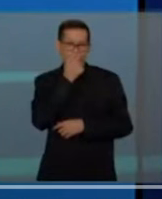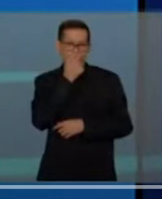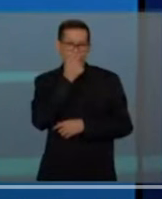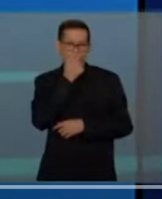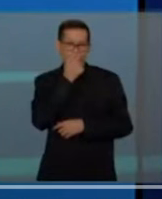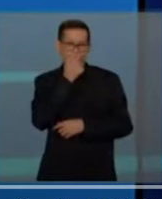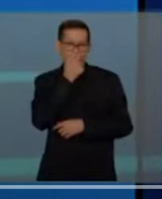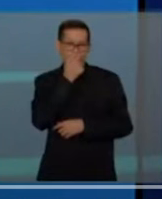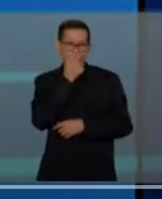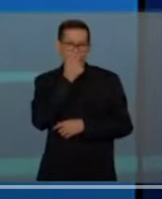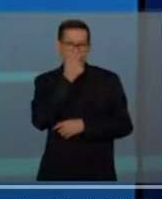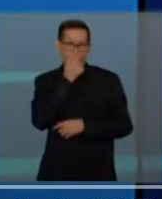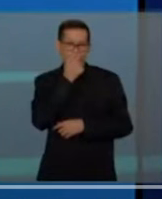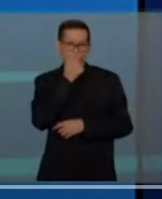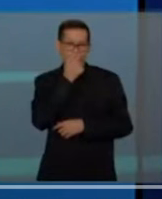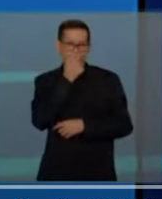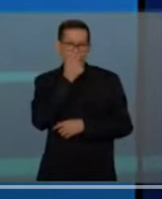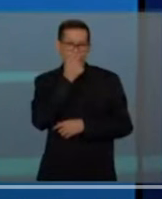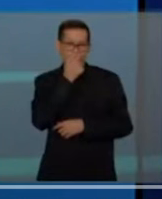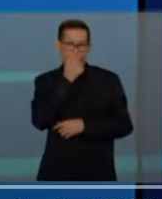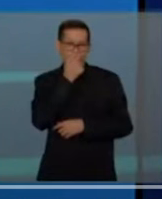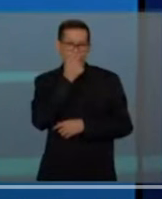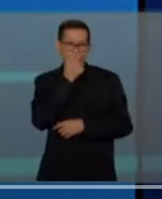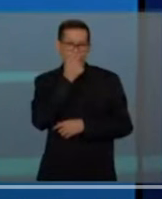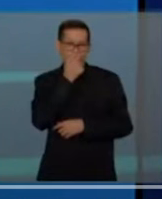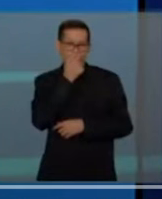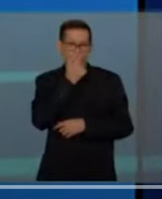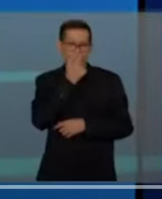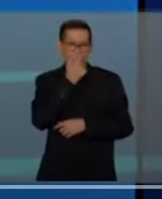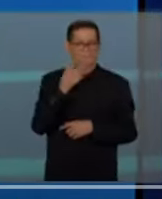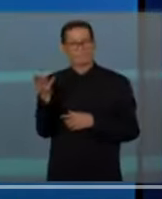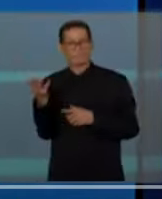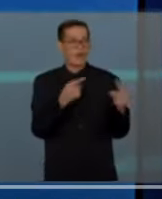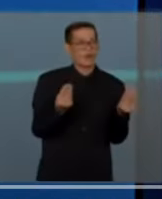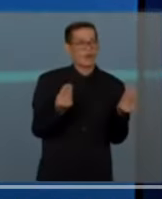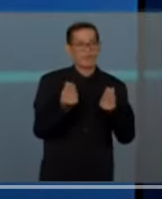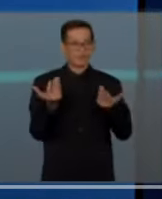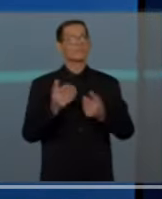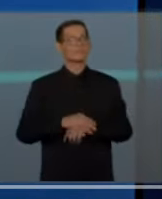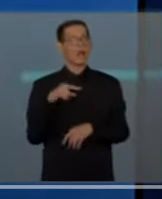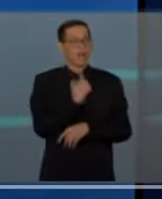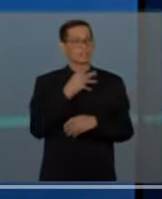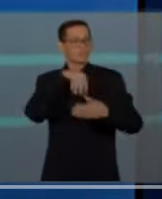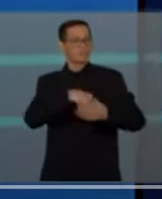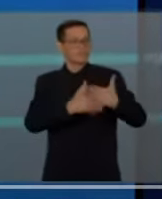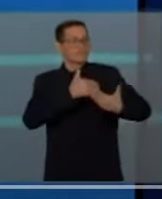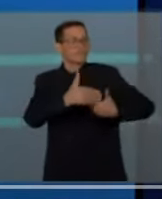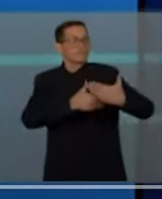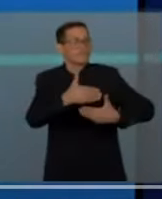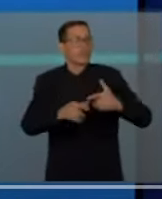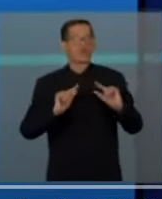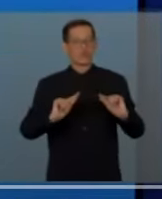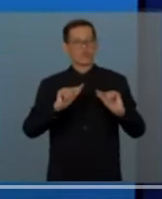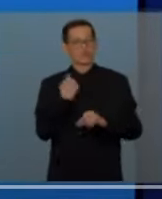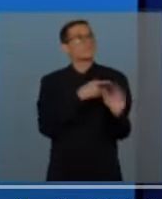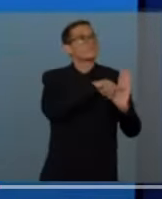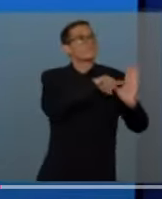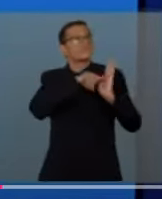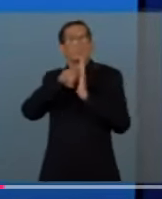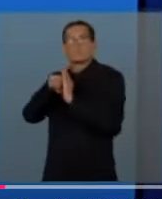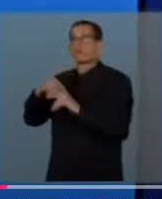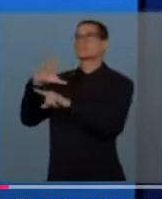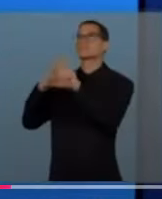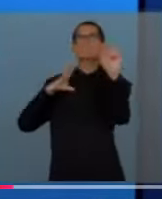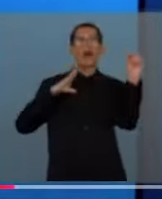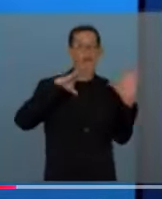direto na garrafa de Jack Daniels aí você acha que são crianças brincando nós temos algo fundamental nesse processo Porque nós pesquisamos as grandes cidades do mundo que melhoraram seus índices de